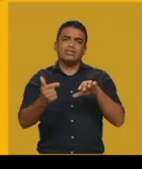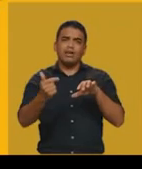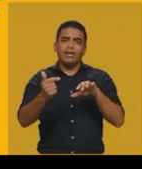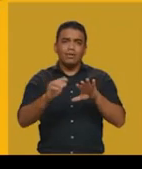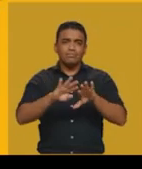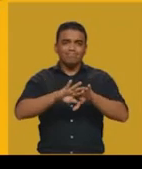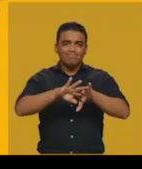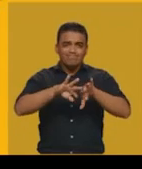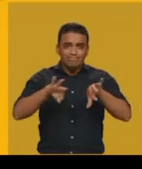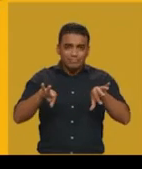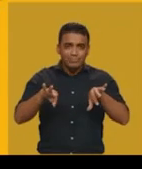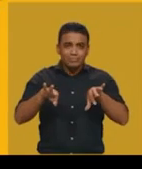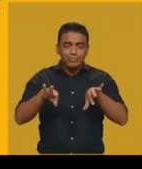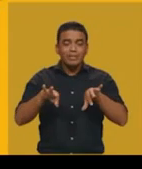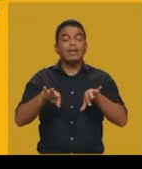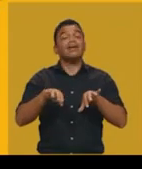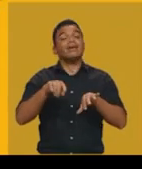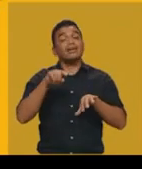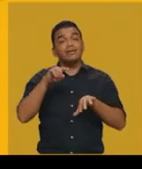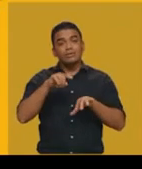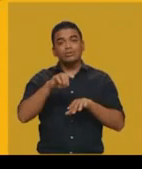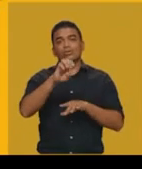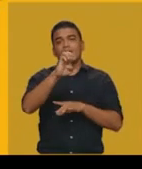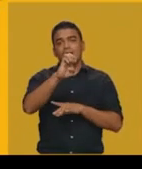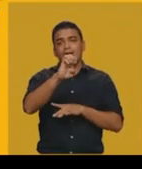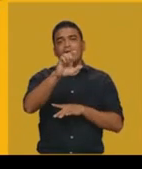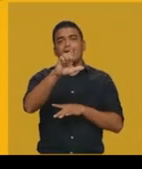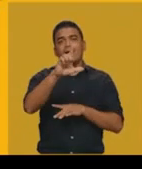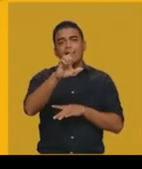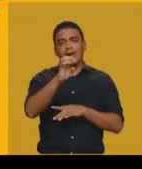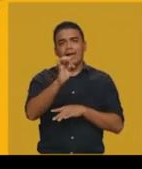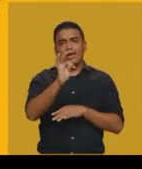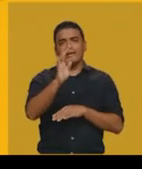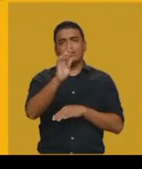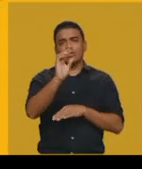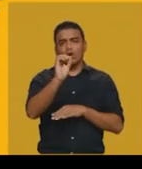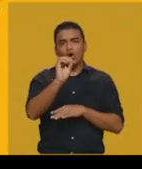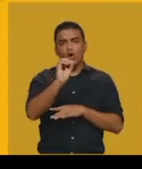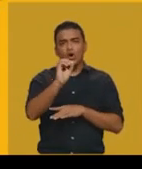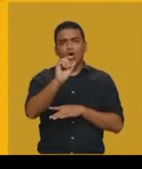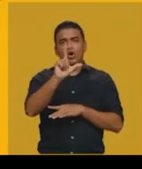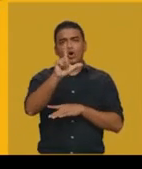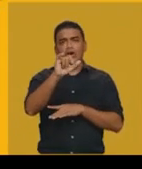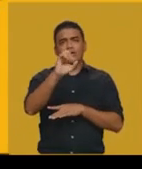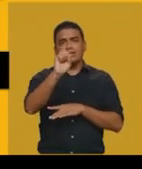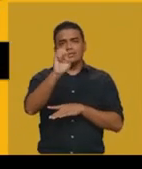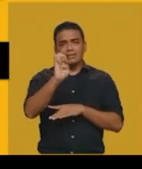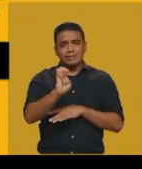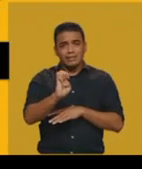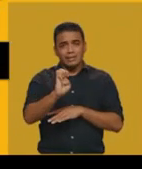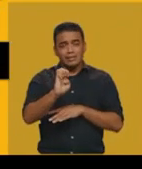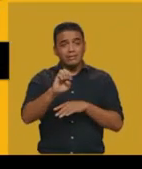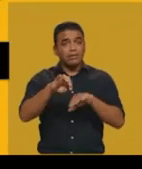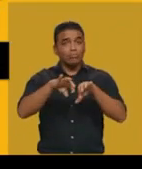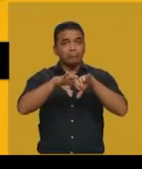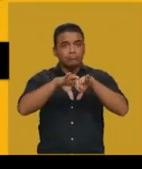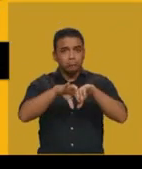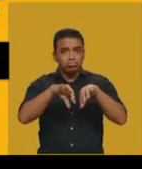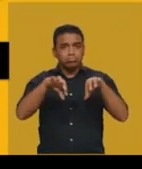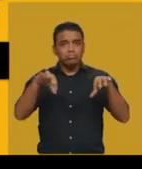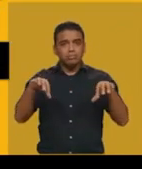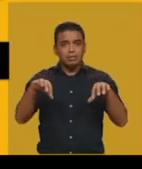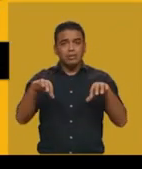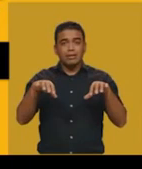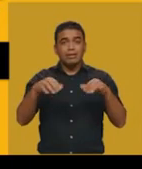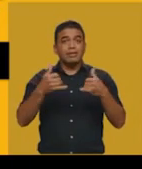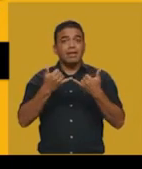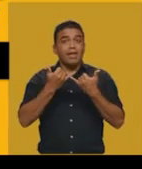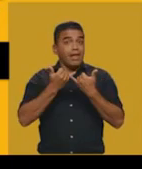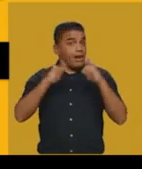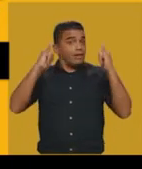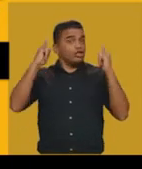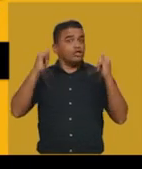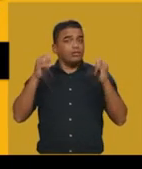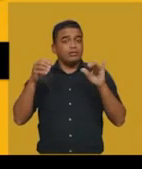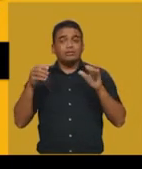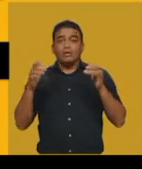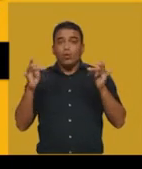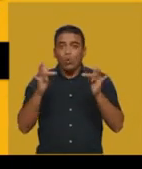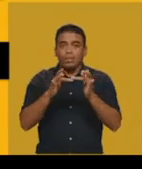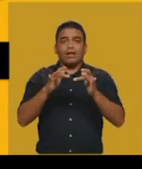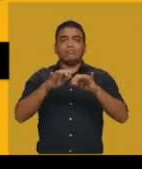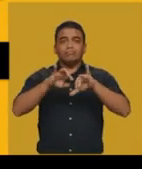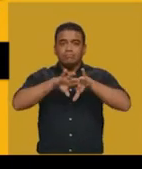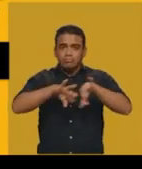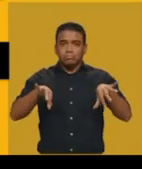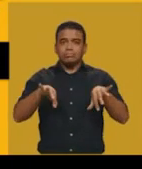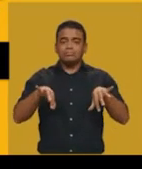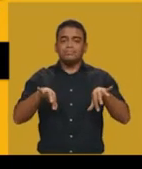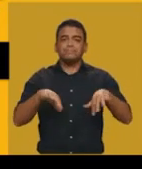Isso, então, é uma eletrólise, ou seja, é uma reação cuja quebra é provocada pela passagem de uma corrente